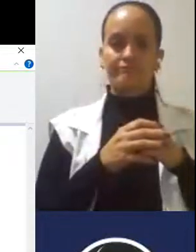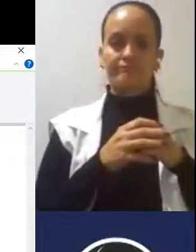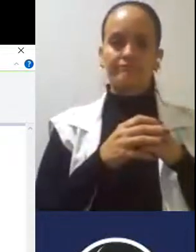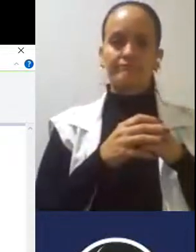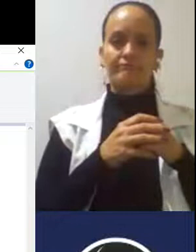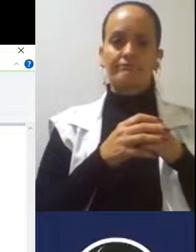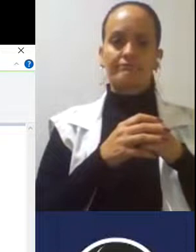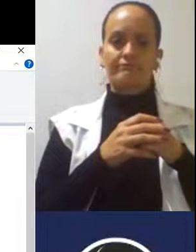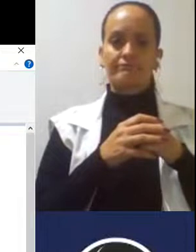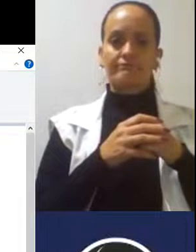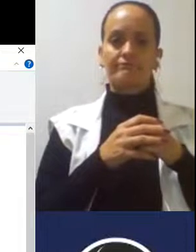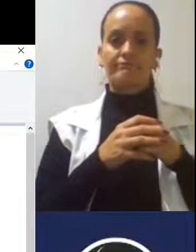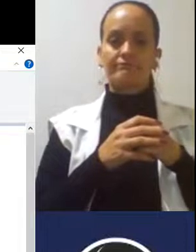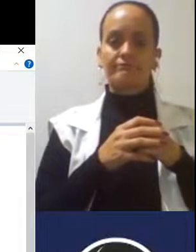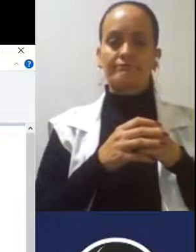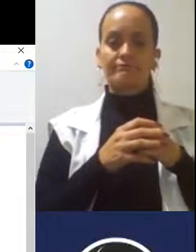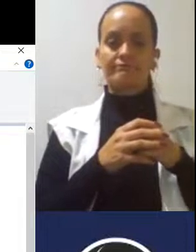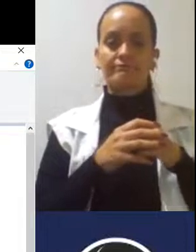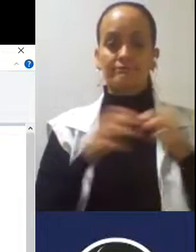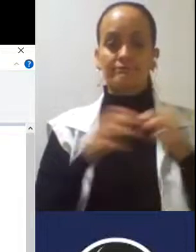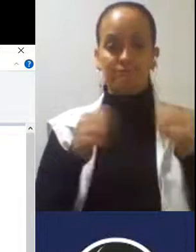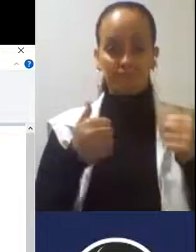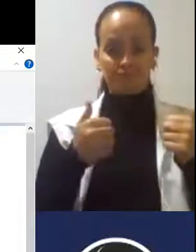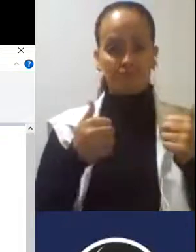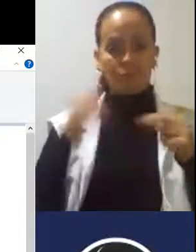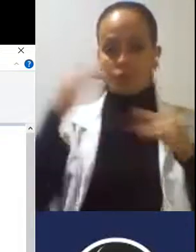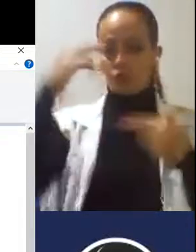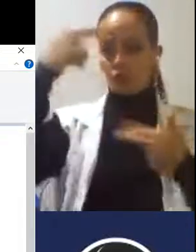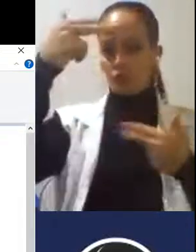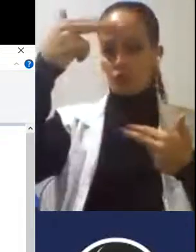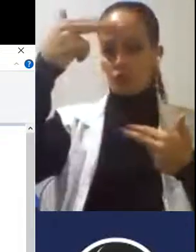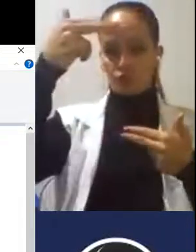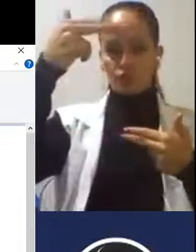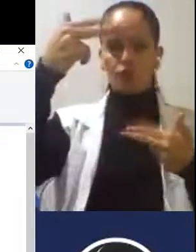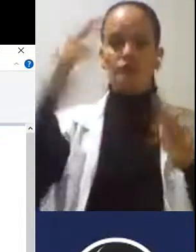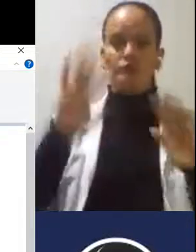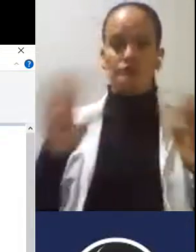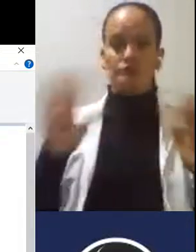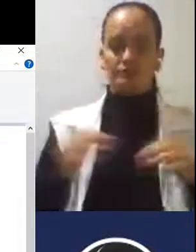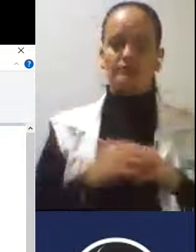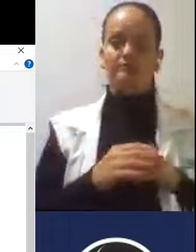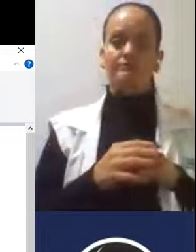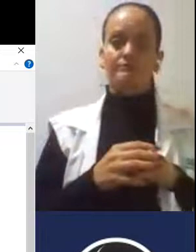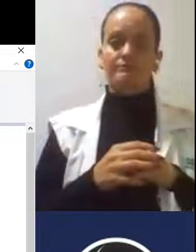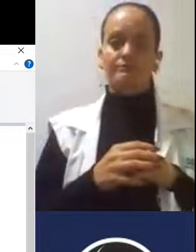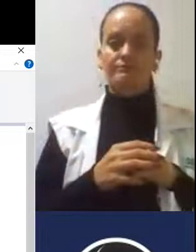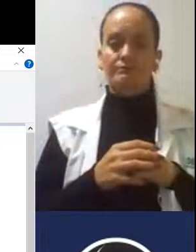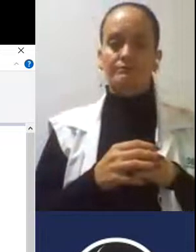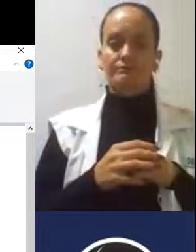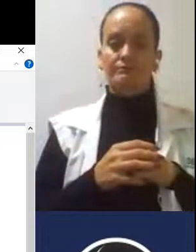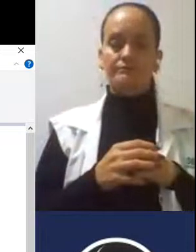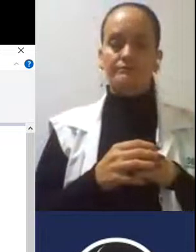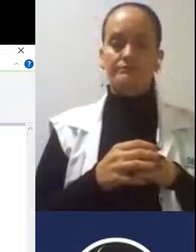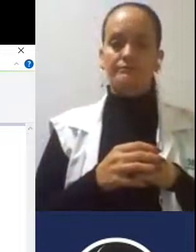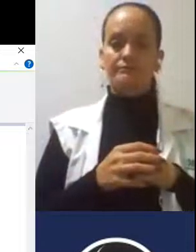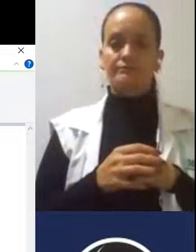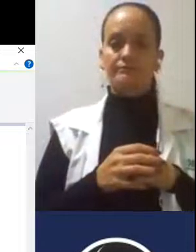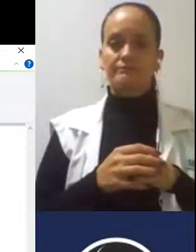paralelo, certo? Então, esse circuito aqui, ó, quando a gente quer calcular, por exemplo,